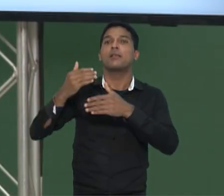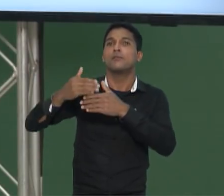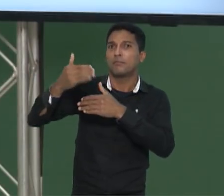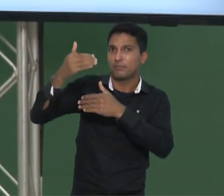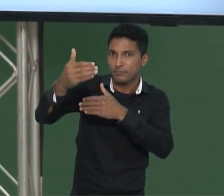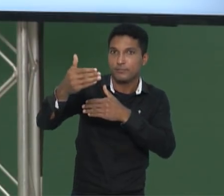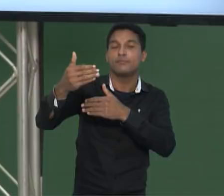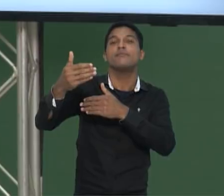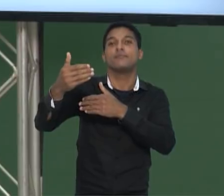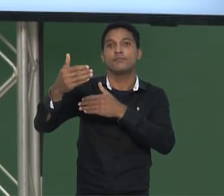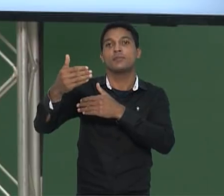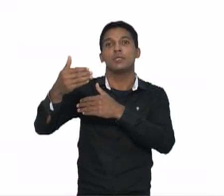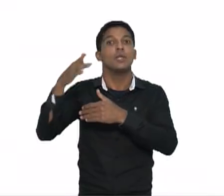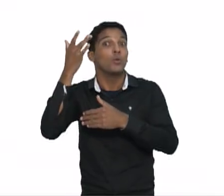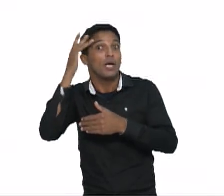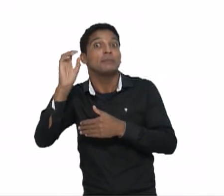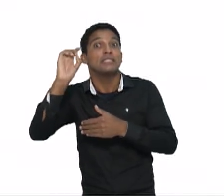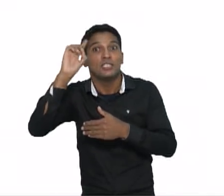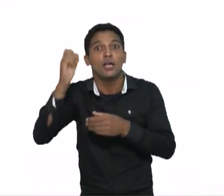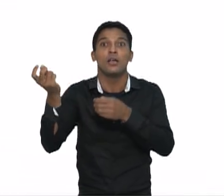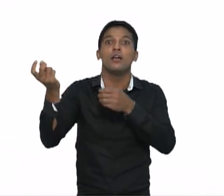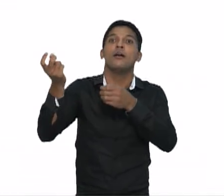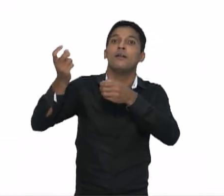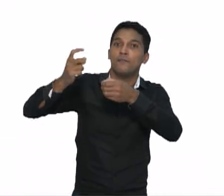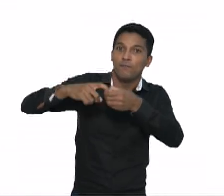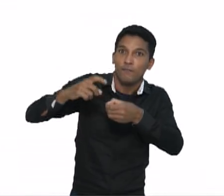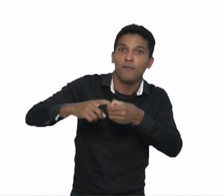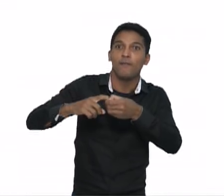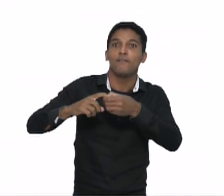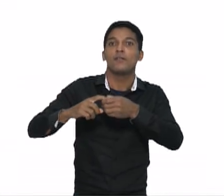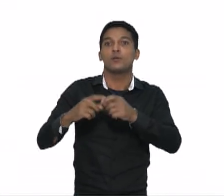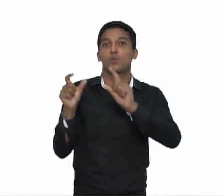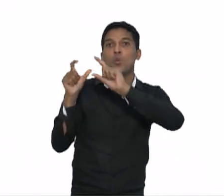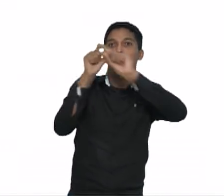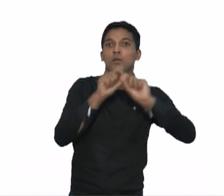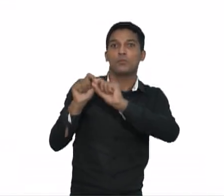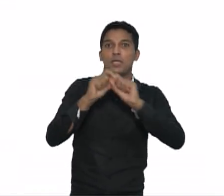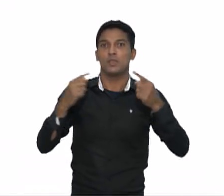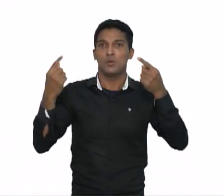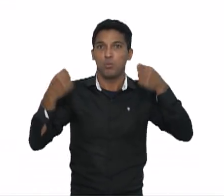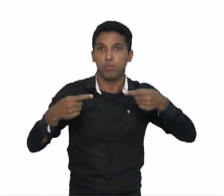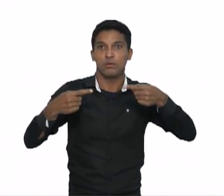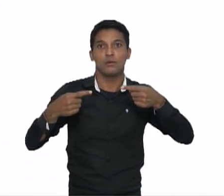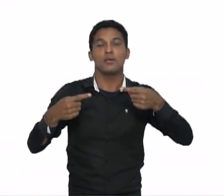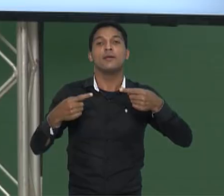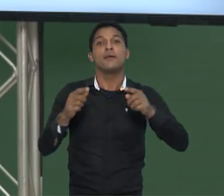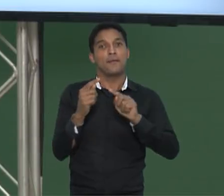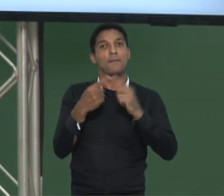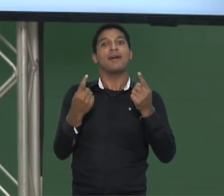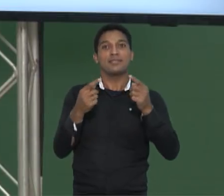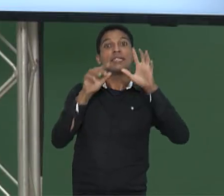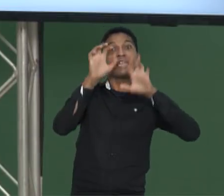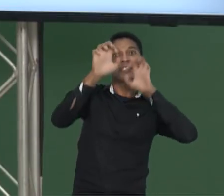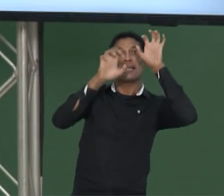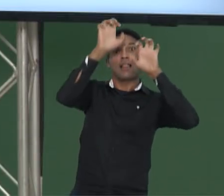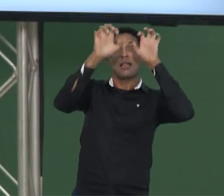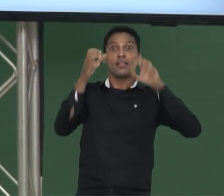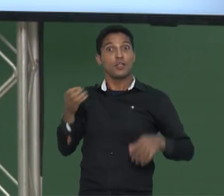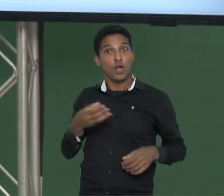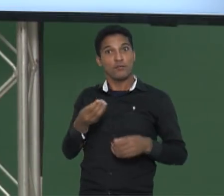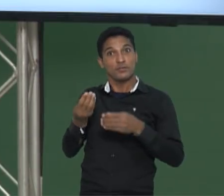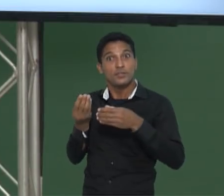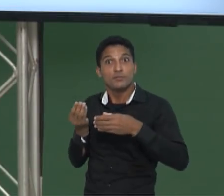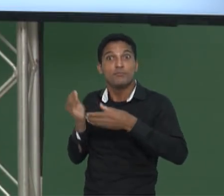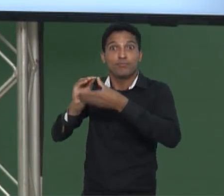né? Mas nesses jogos que aconteceriam nesse ano, a escalada vai participar pela primeira vez.